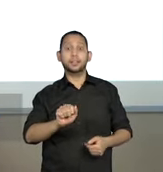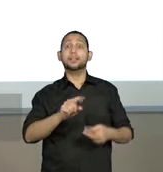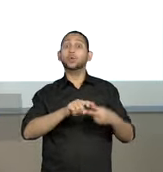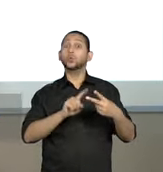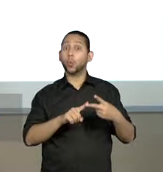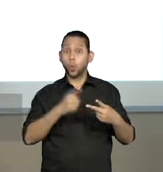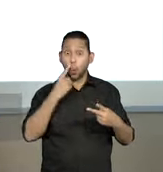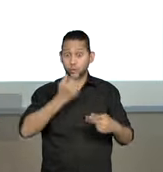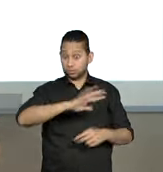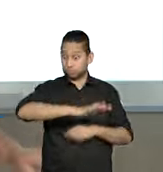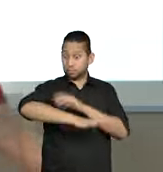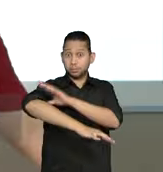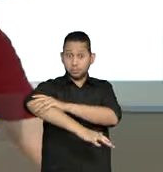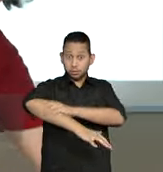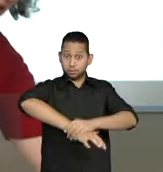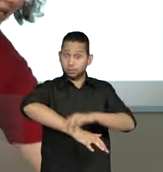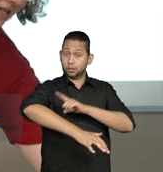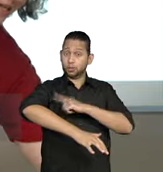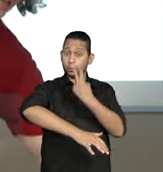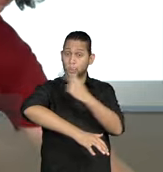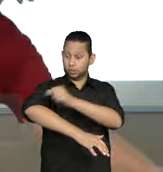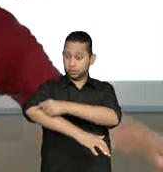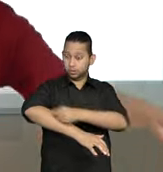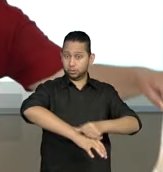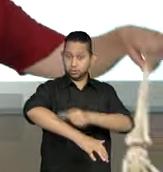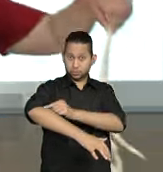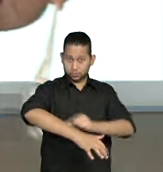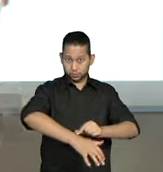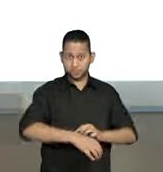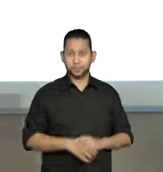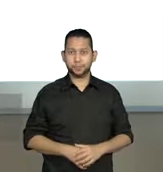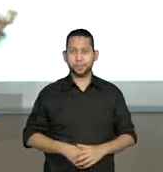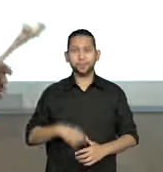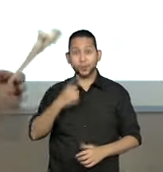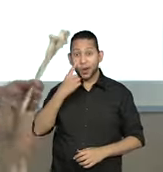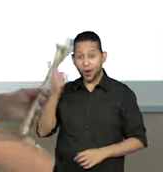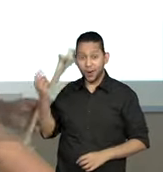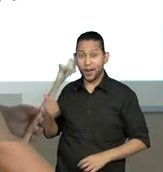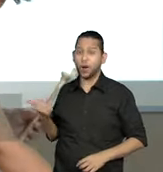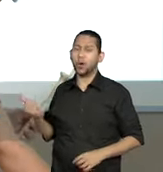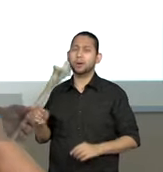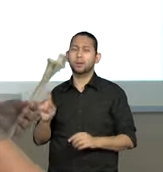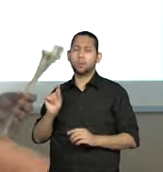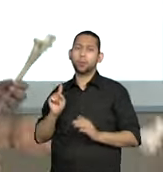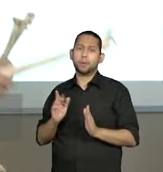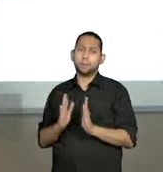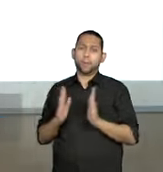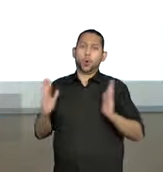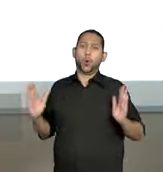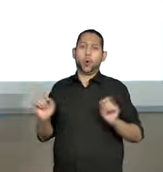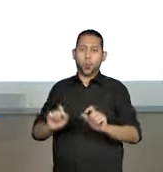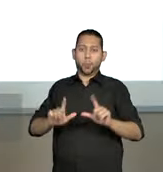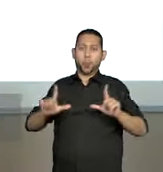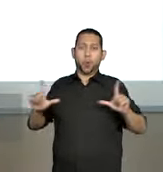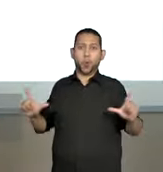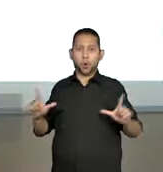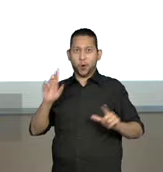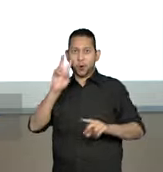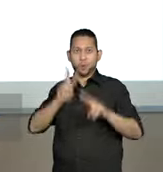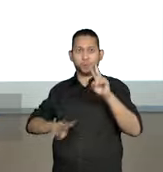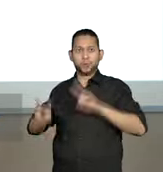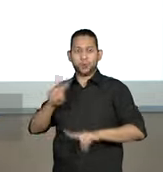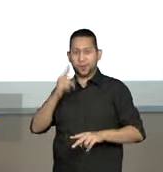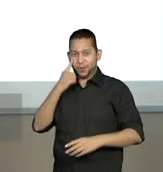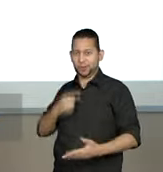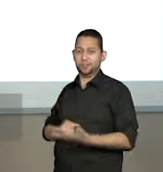ossos do nosso braço. Nós temos aqui eles em uma dimensão maior para vocês focarem